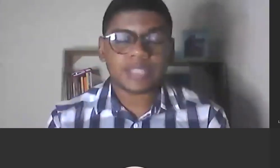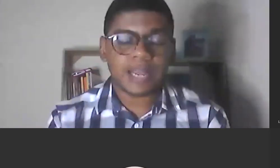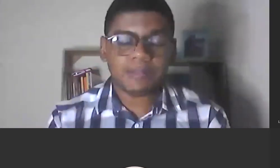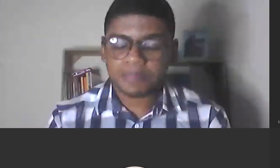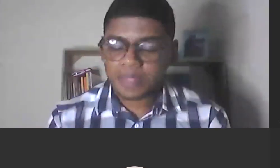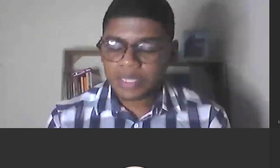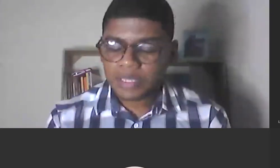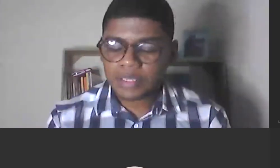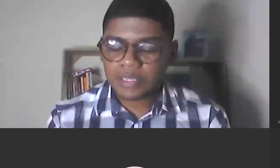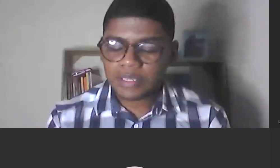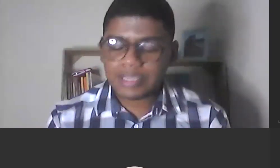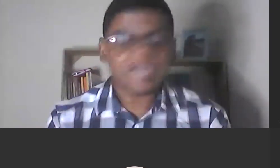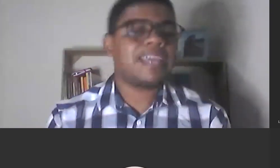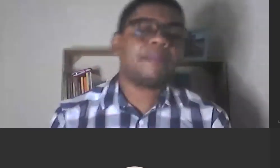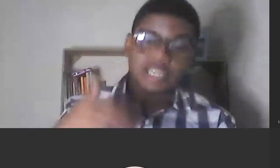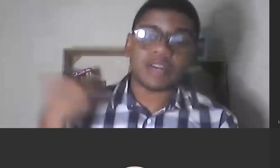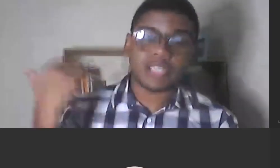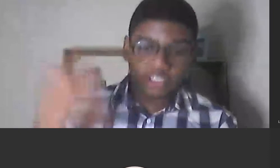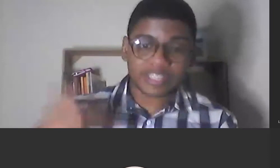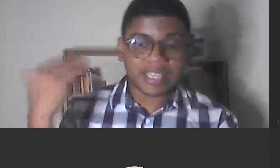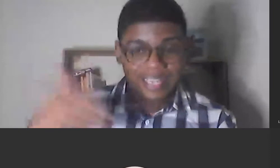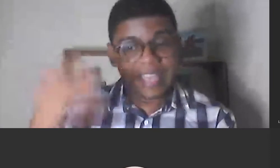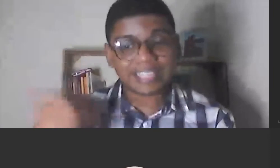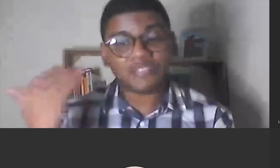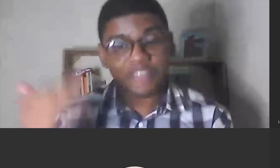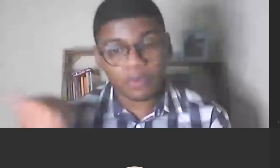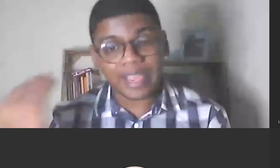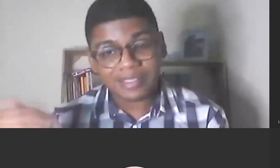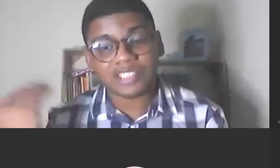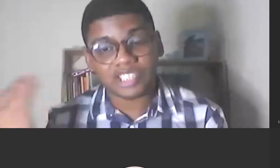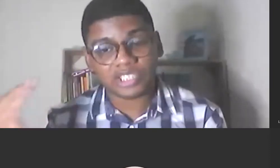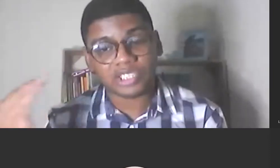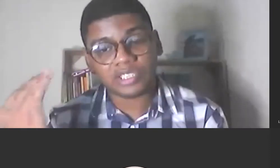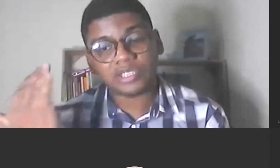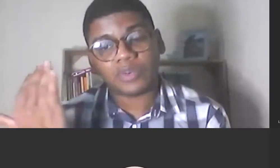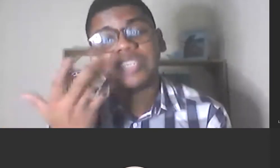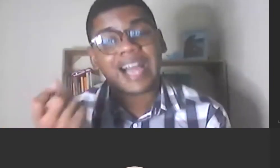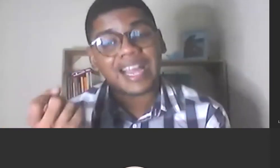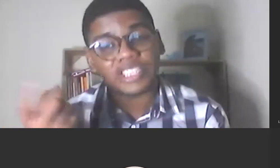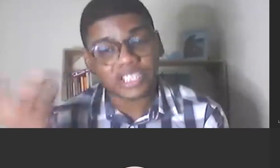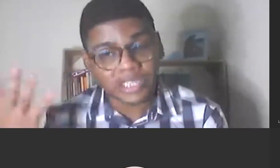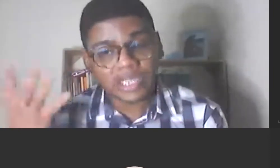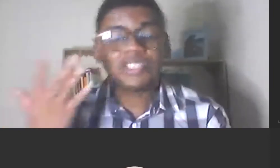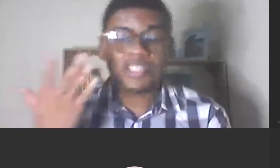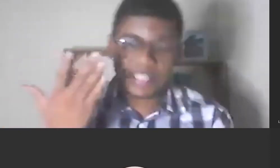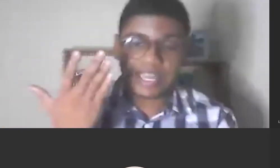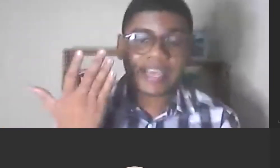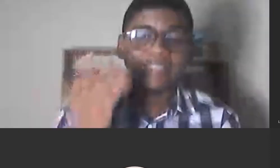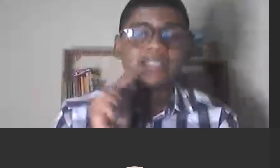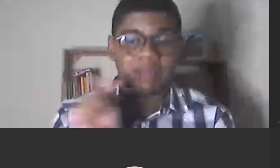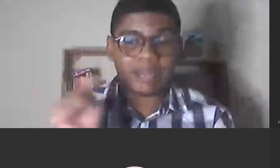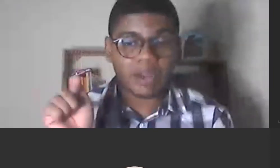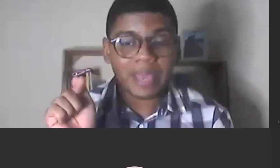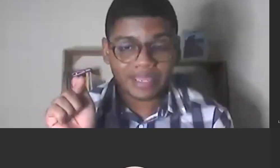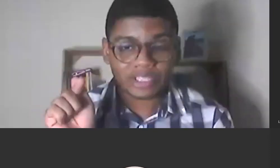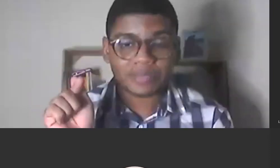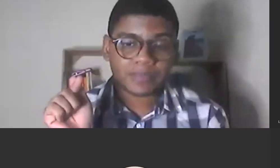hoje, tá? E aí, a partir de agora, a gente teria essa frequência de quantidade de